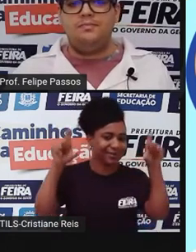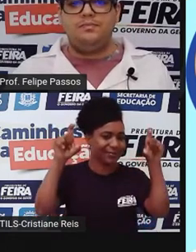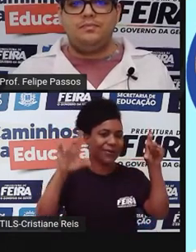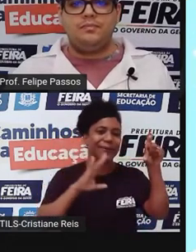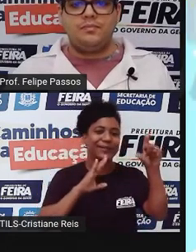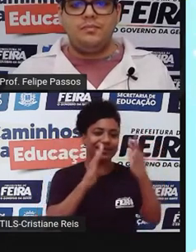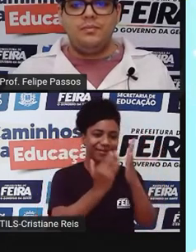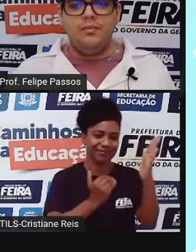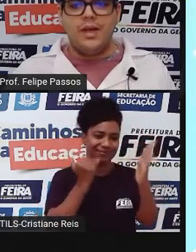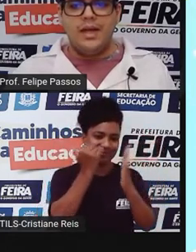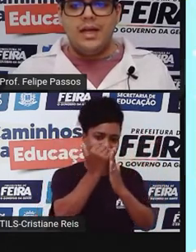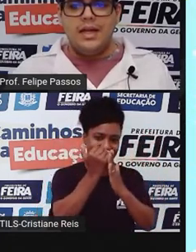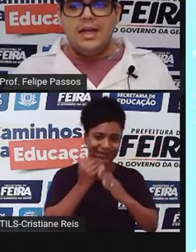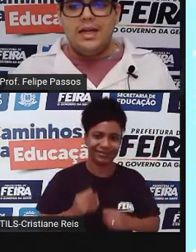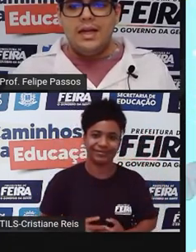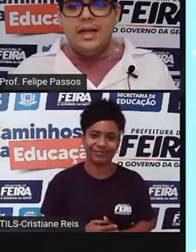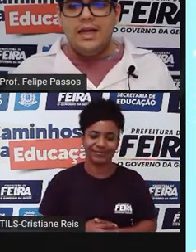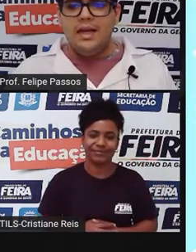certo?